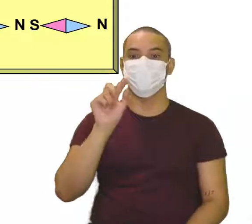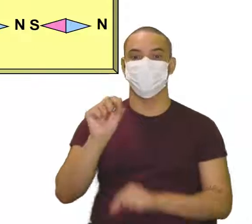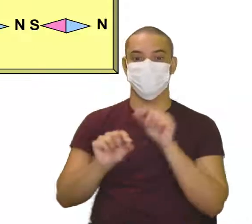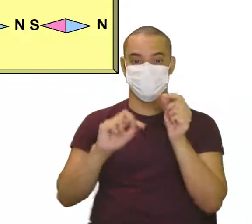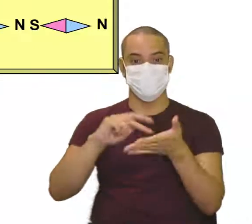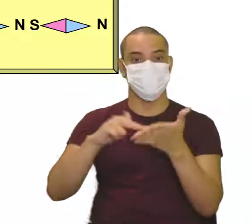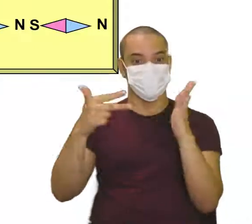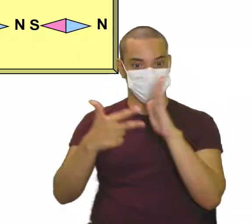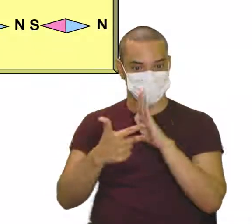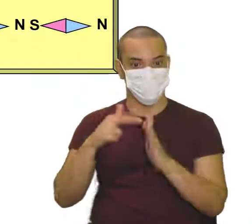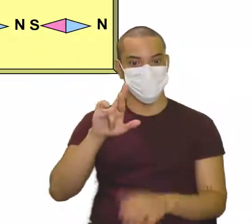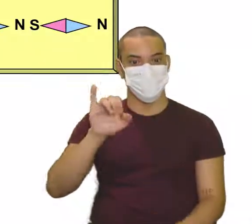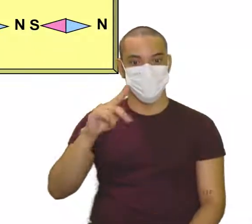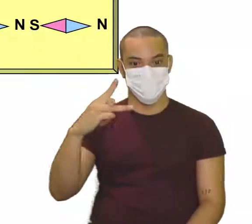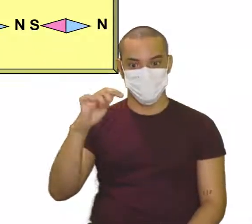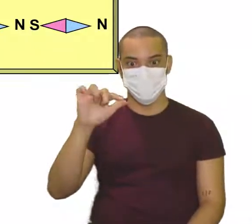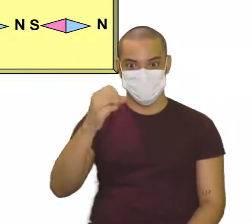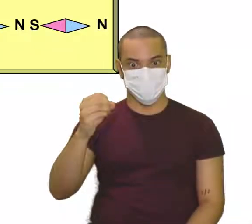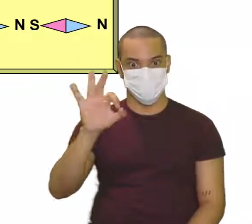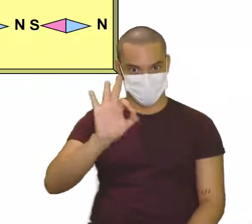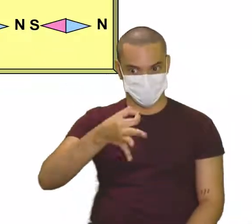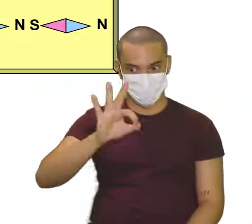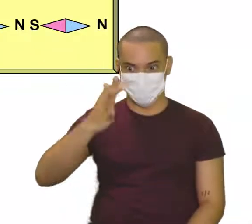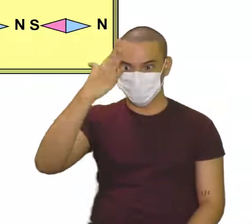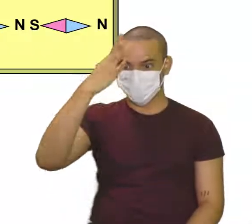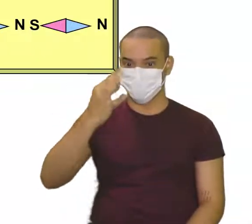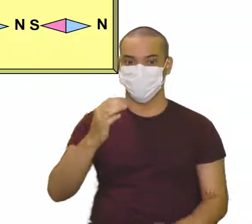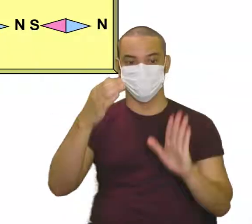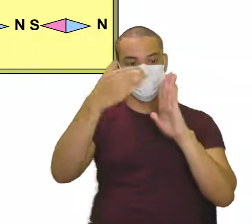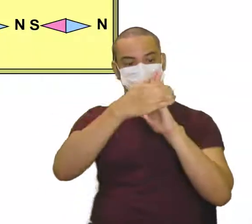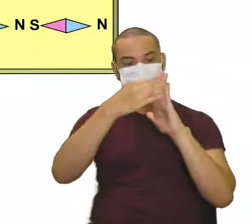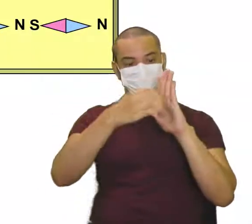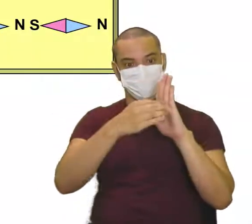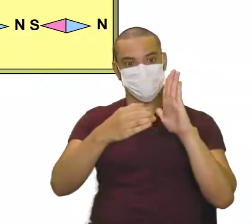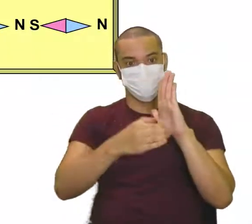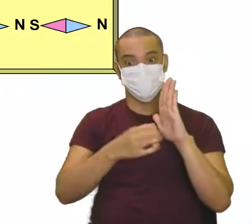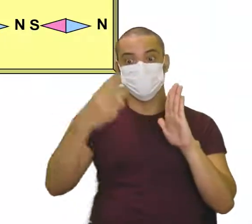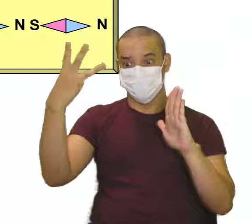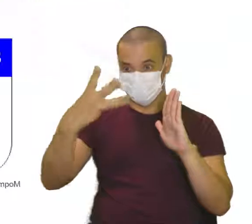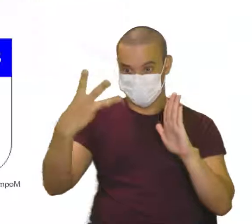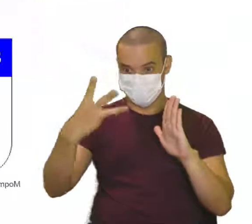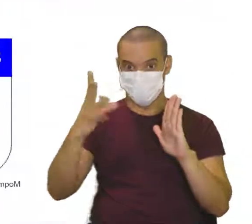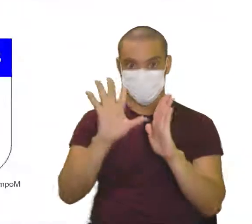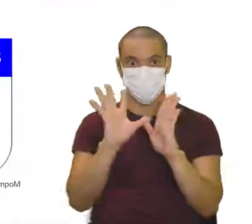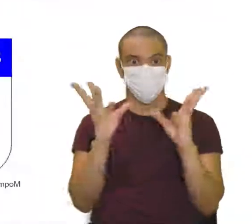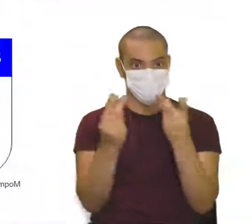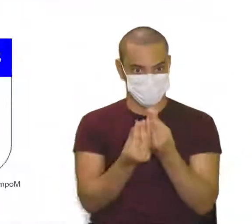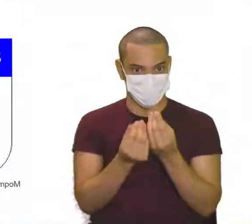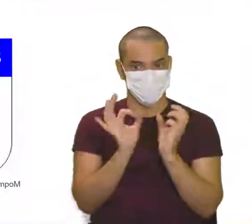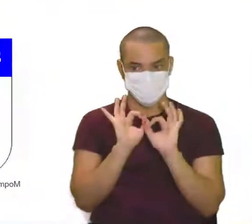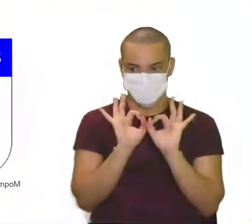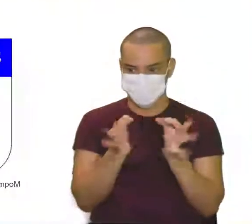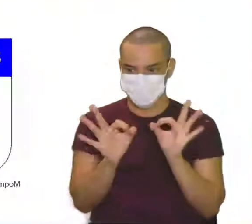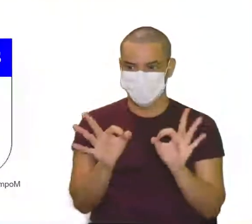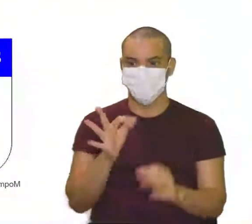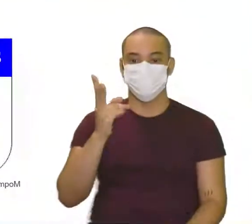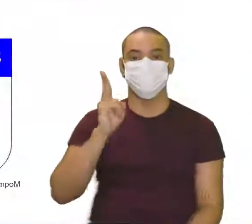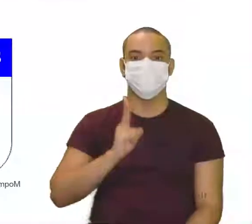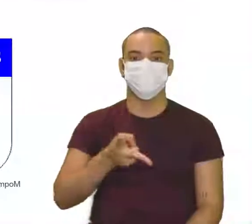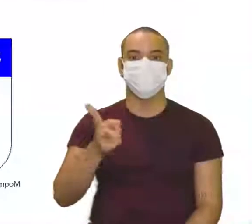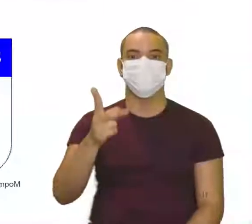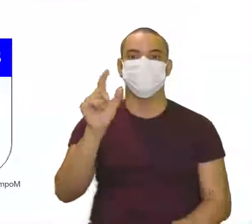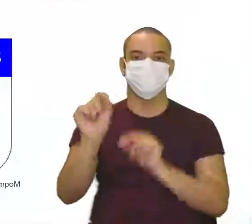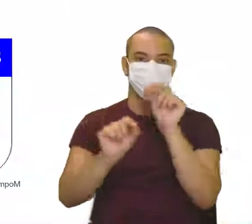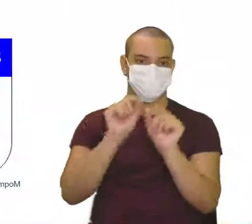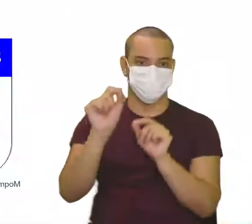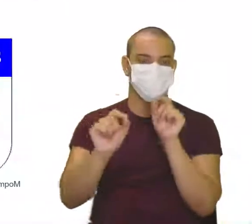repulsão. Entendido? Nós temos essas três classificações aí das substâncias, tá? Então, vamos continuar aqui e